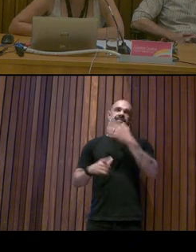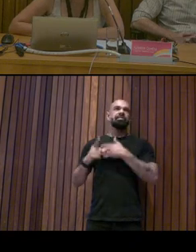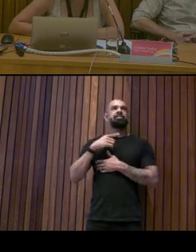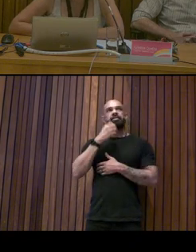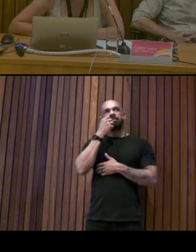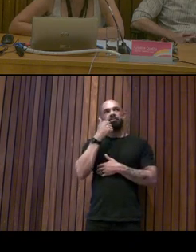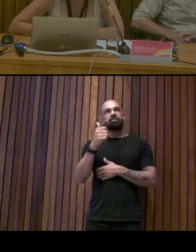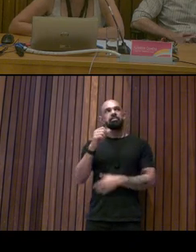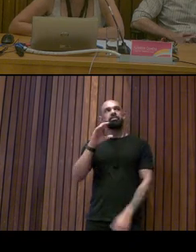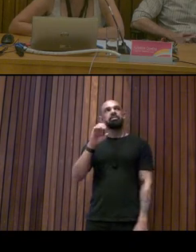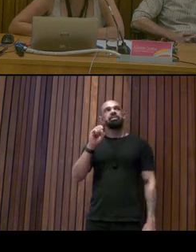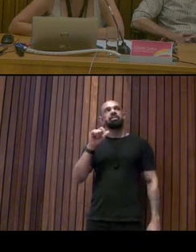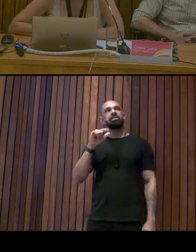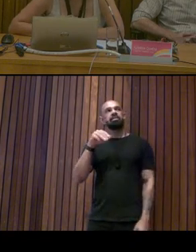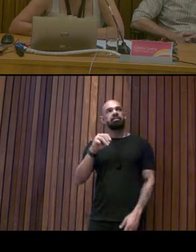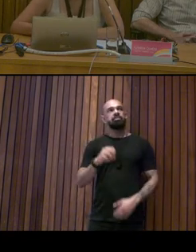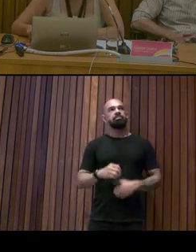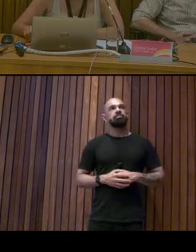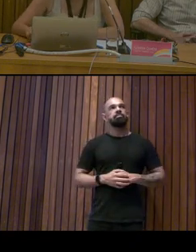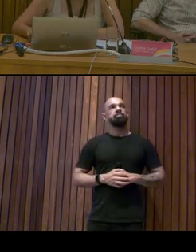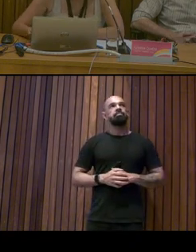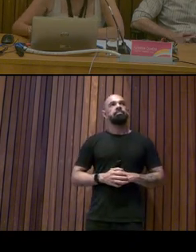bom, Selmo? Que bom que você veio.